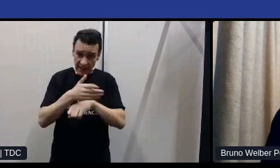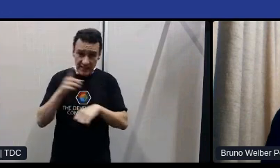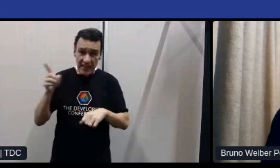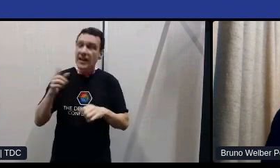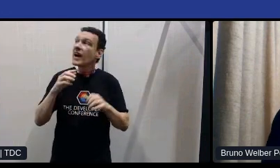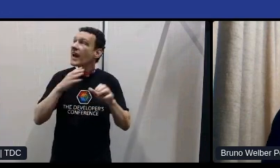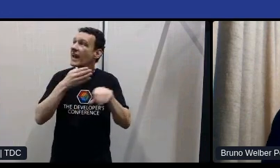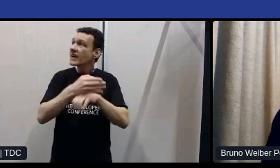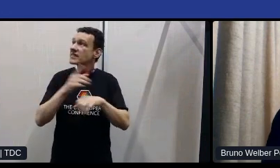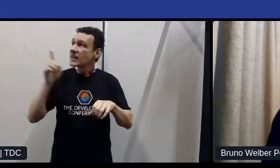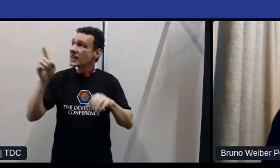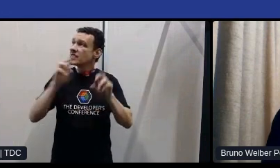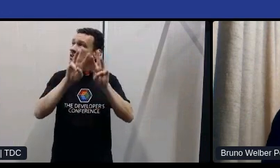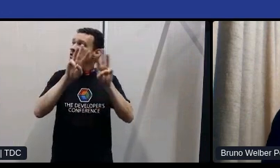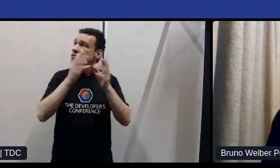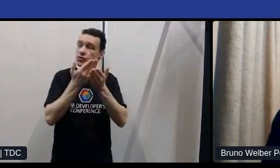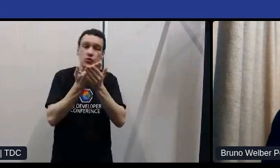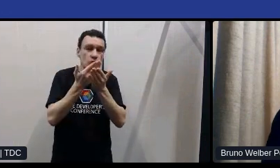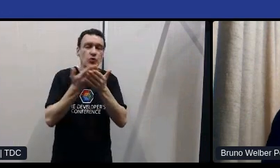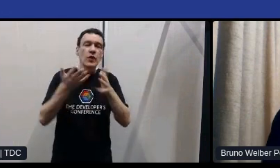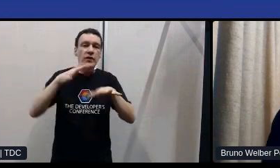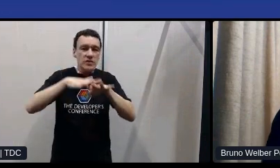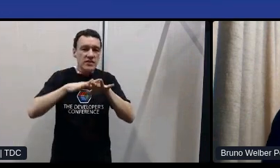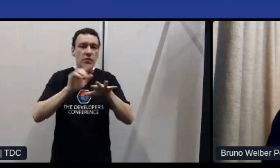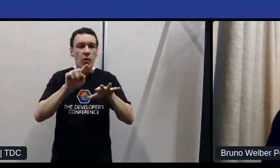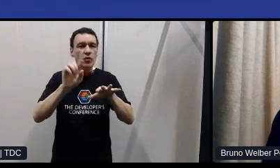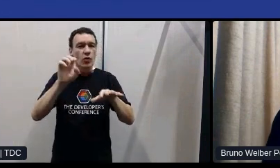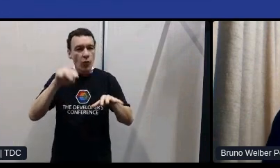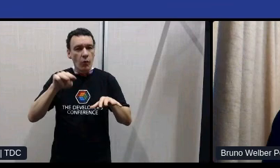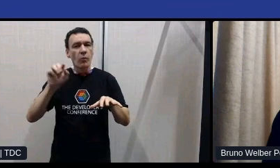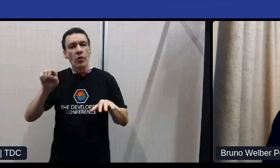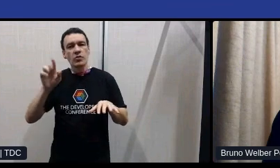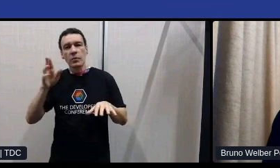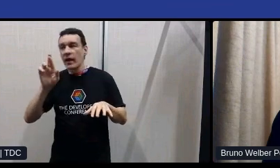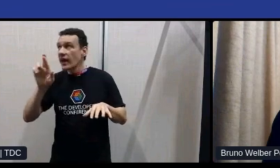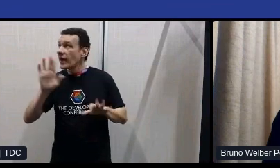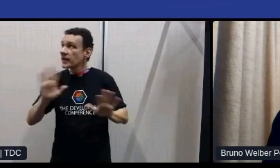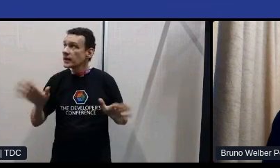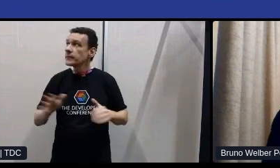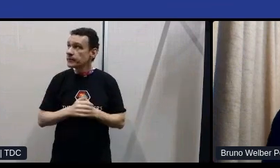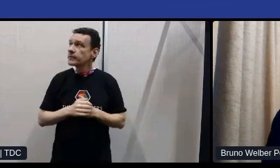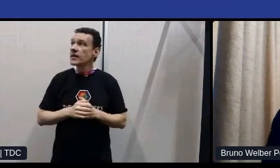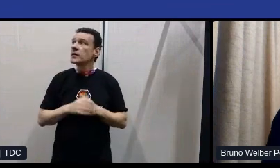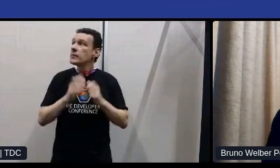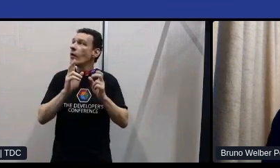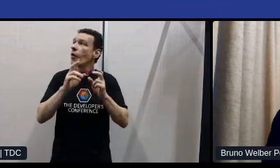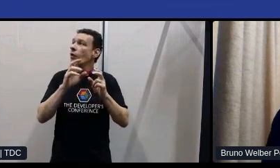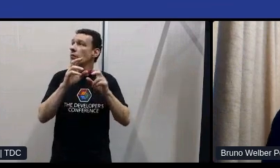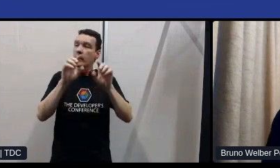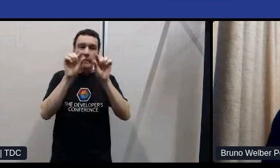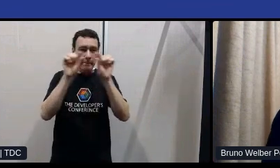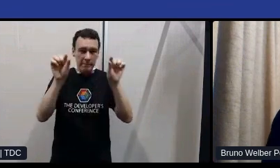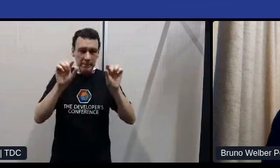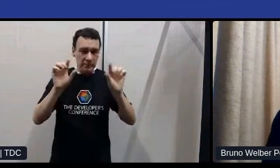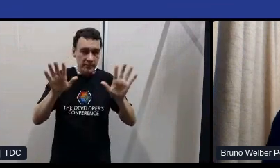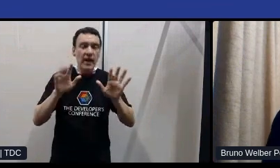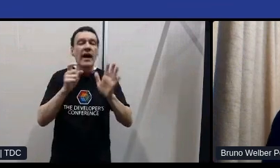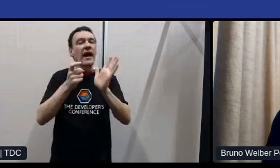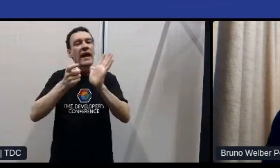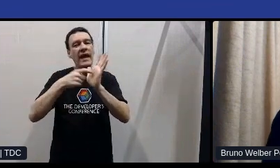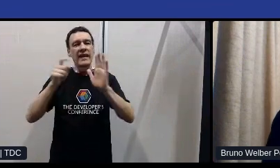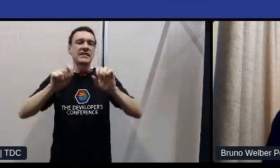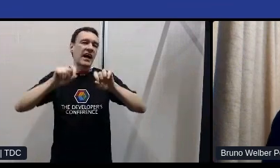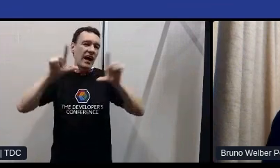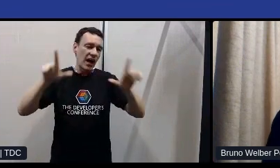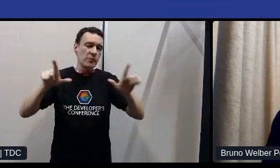estudoinclusivo.com.br ou estudoinclusivo.com, ambos vão dar na mesma homepage, e lá você tem o relatório da primeira pesquisa, da